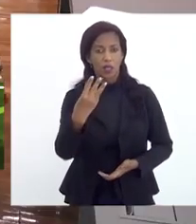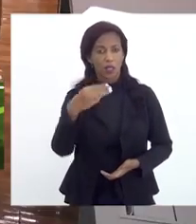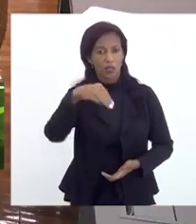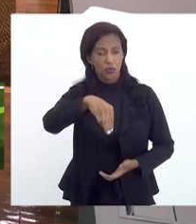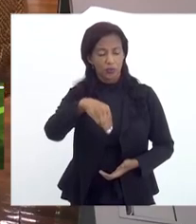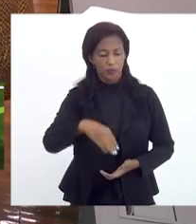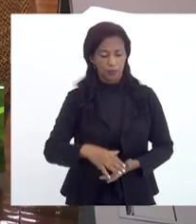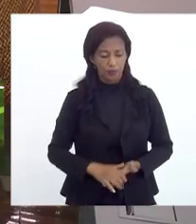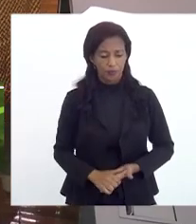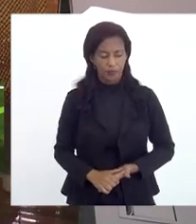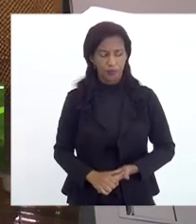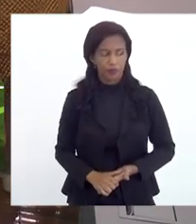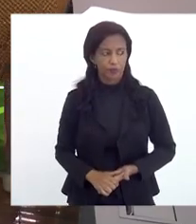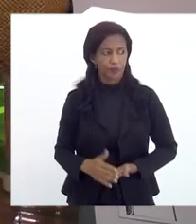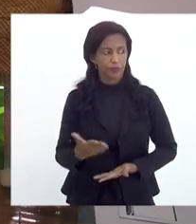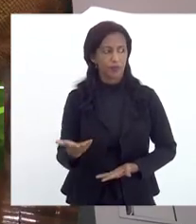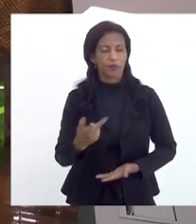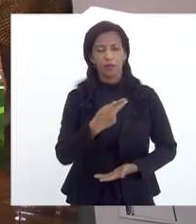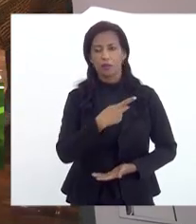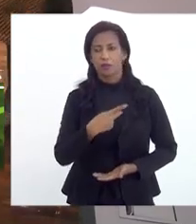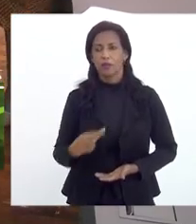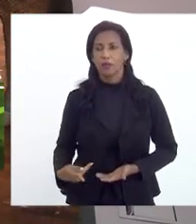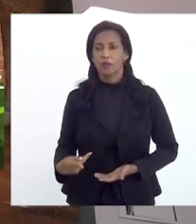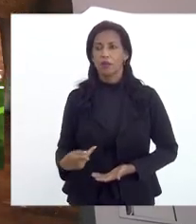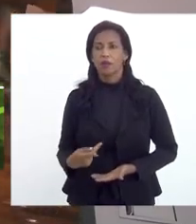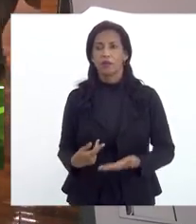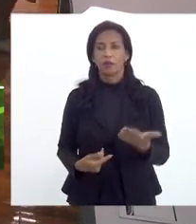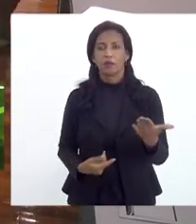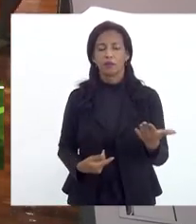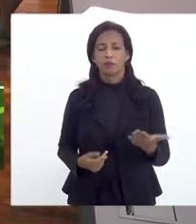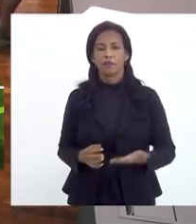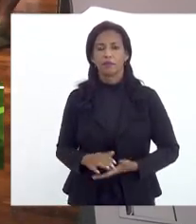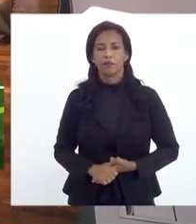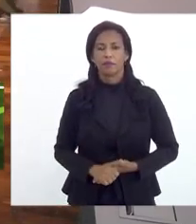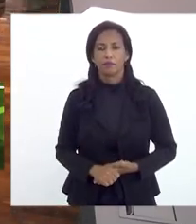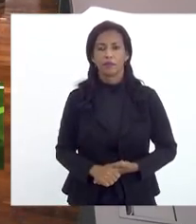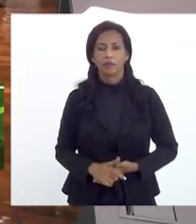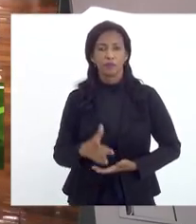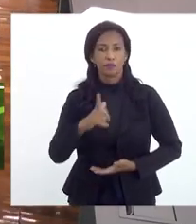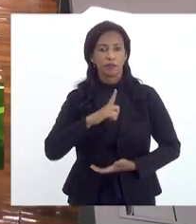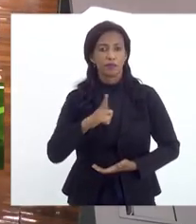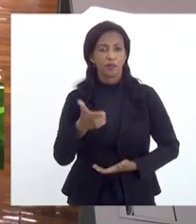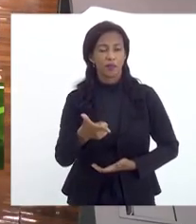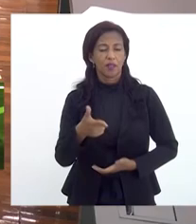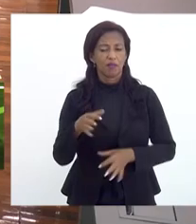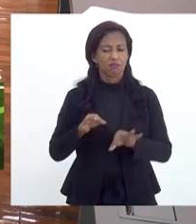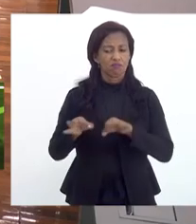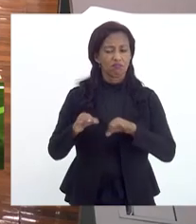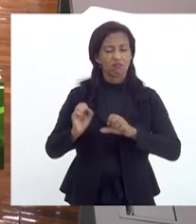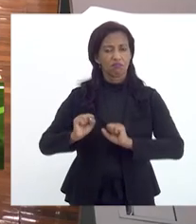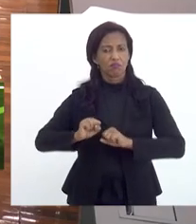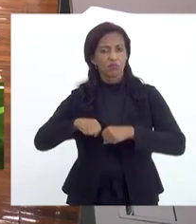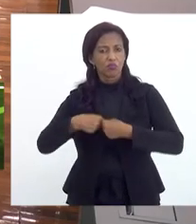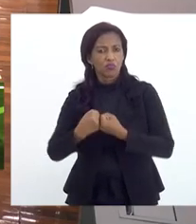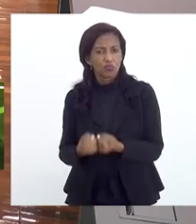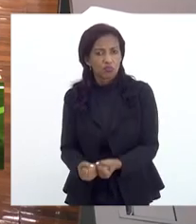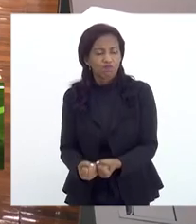Senhor presidente Senhoras deputadas Senhores deputados A gente tem aqui Feito um esforço